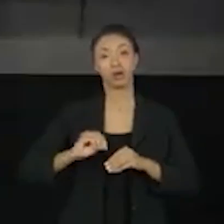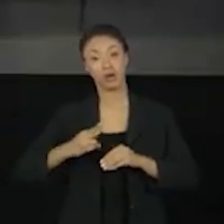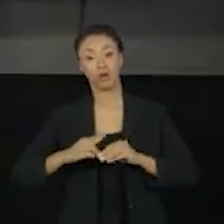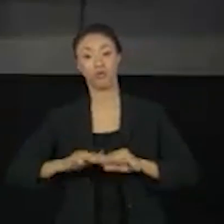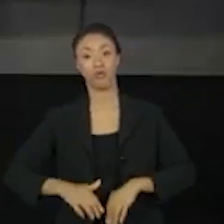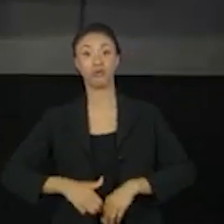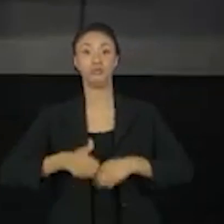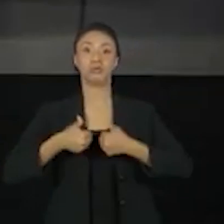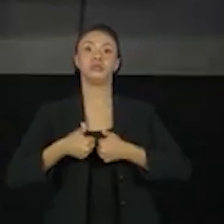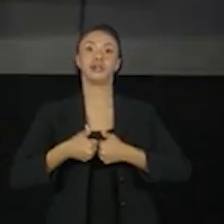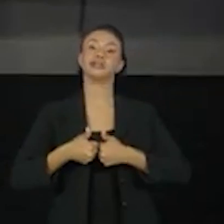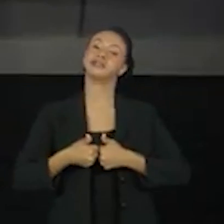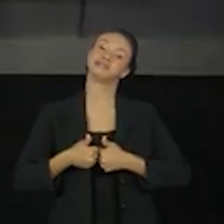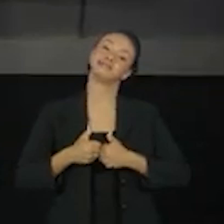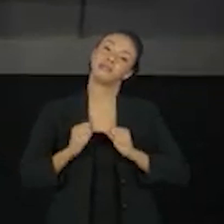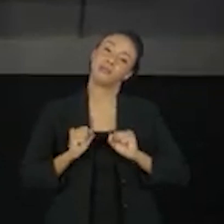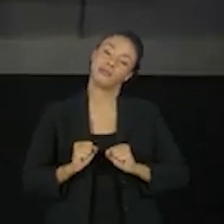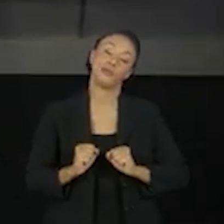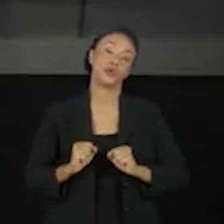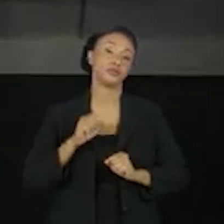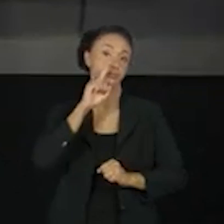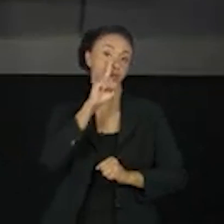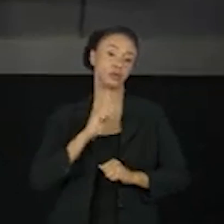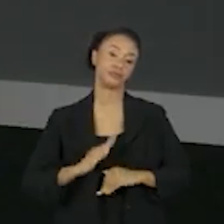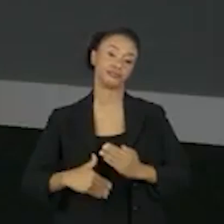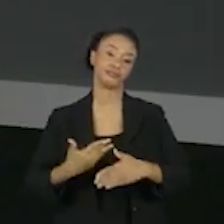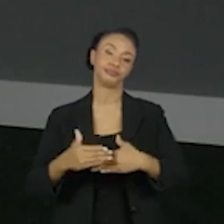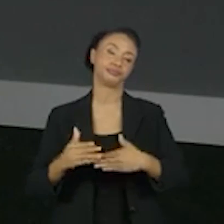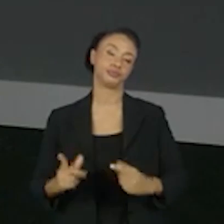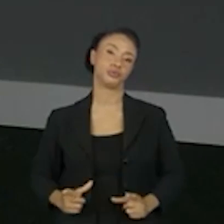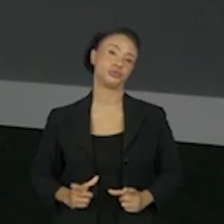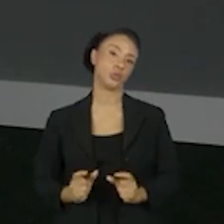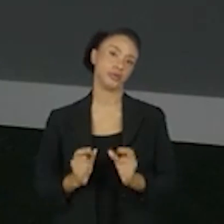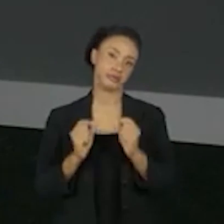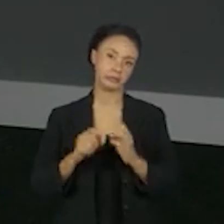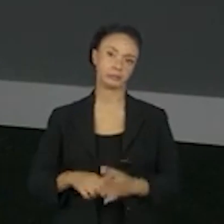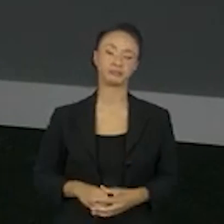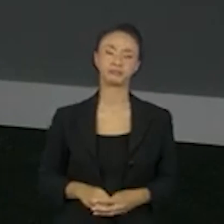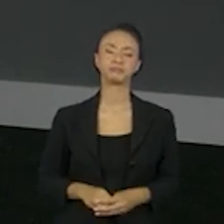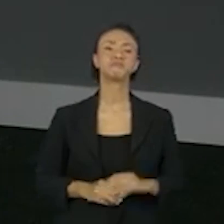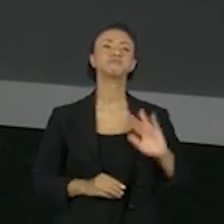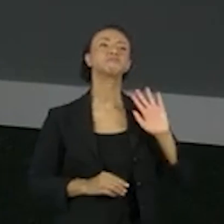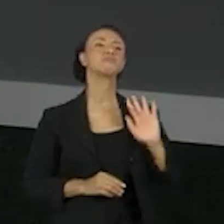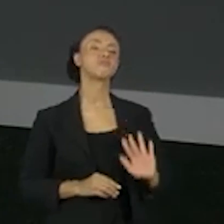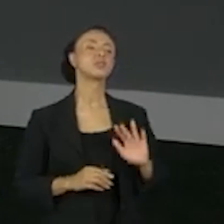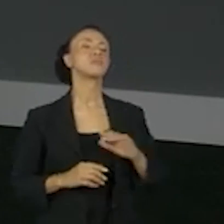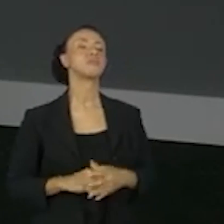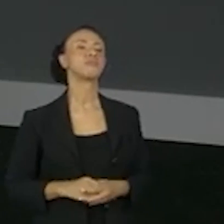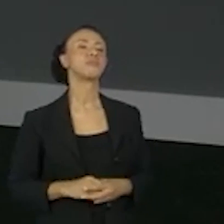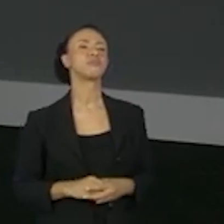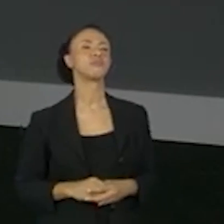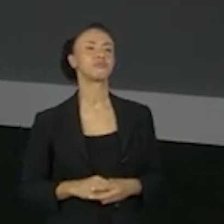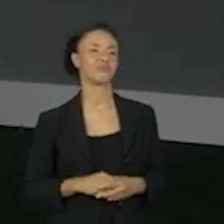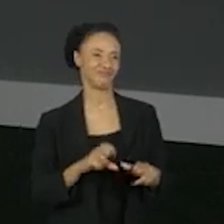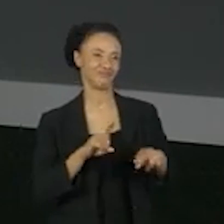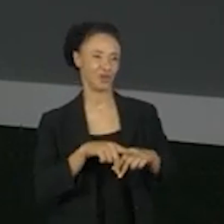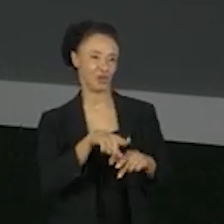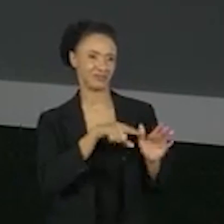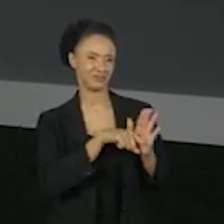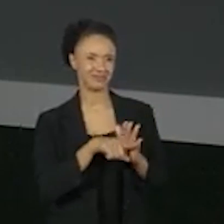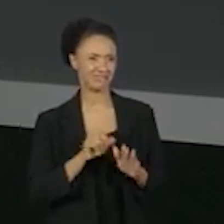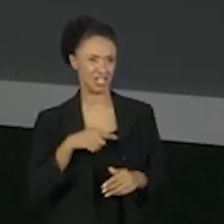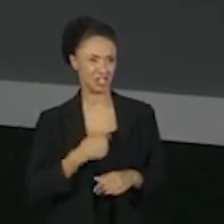então, ter desenvolvimento de doenças, dentre elas o câncer. Agora, diante disso, significa que é preciso fazer um